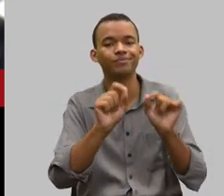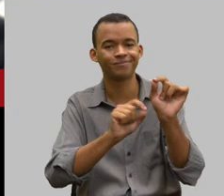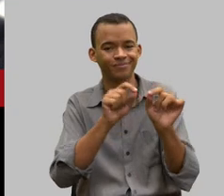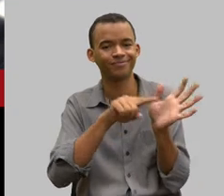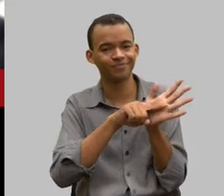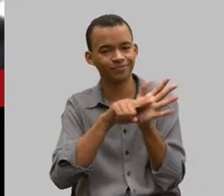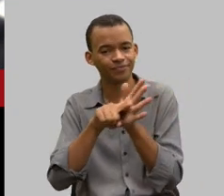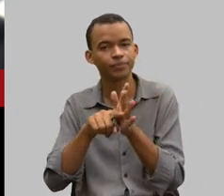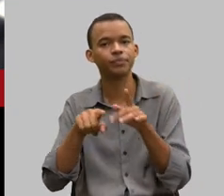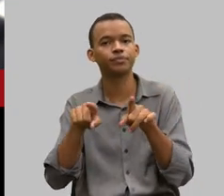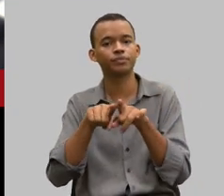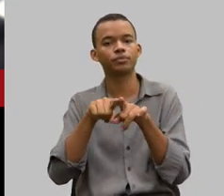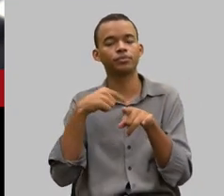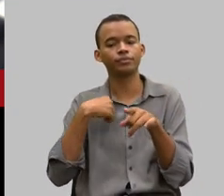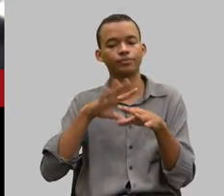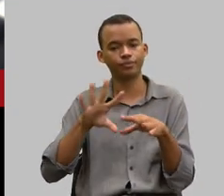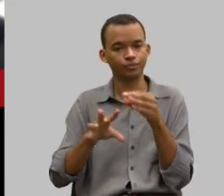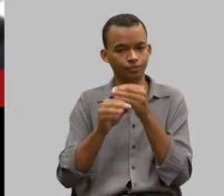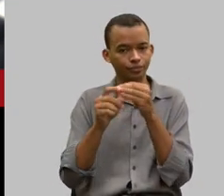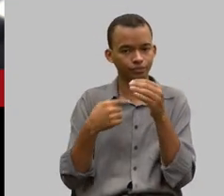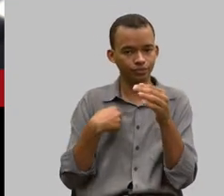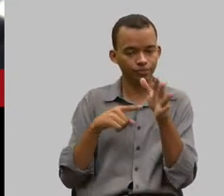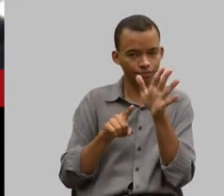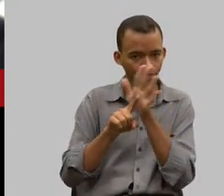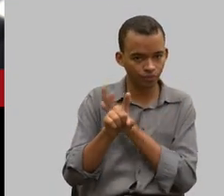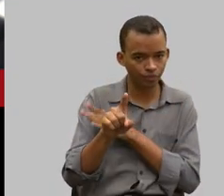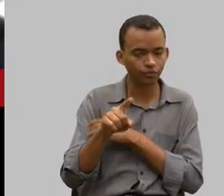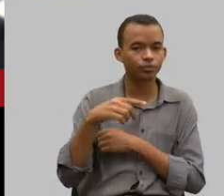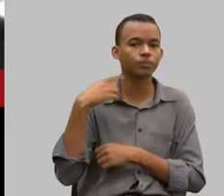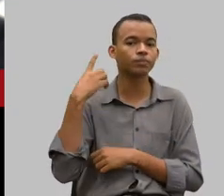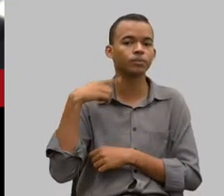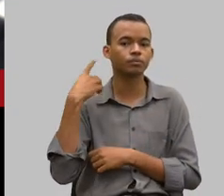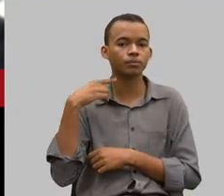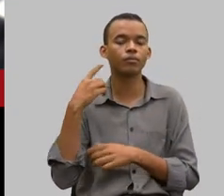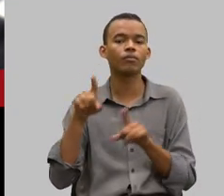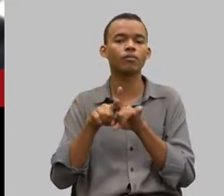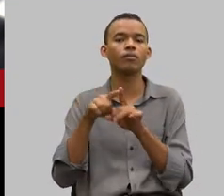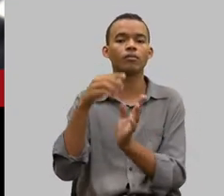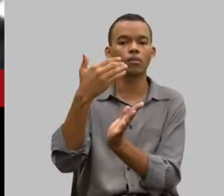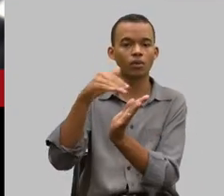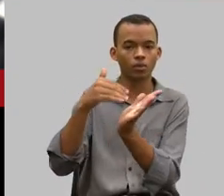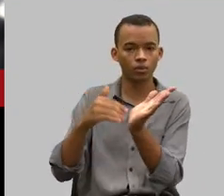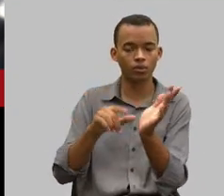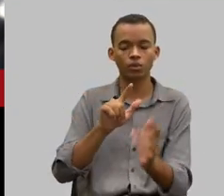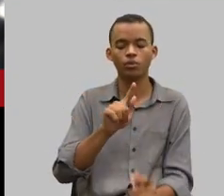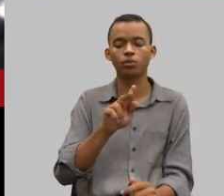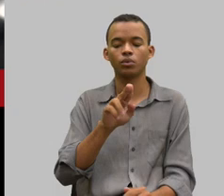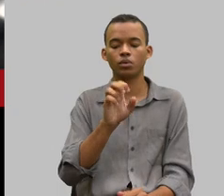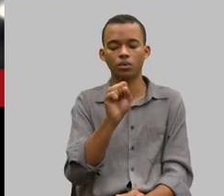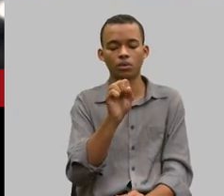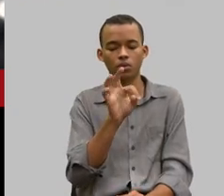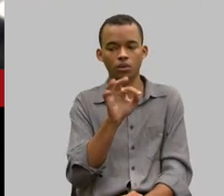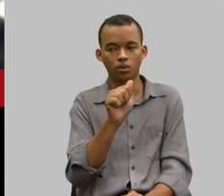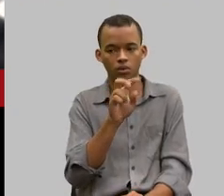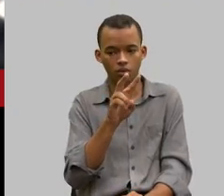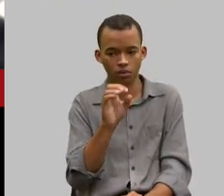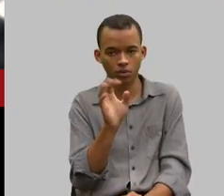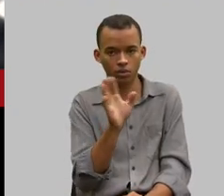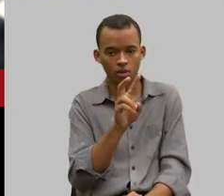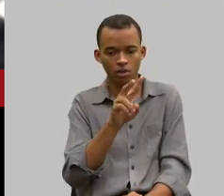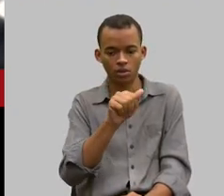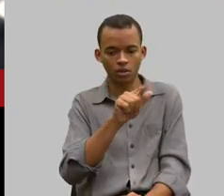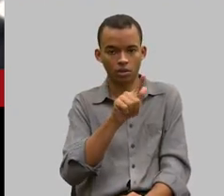ao presidente e já fazer a pergunta ao Deputado E então secretário Gustavo Valadares primeiro parabenizar a equipe lá